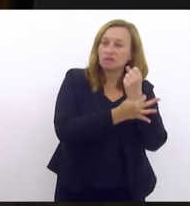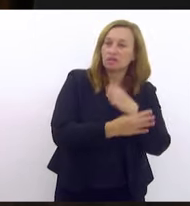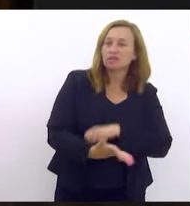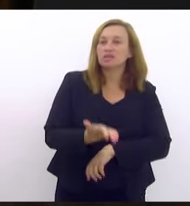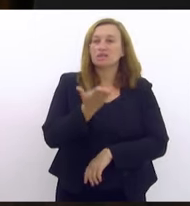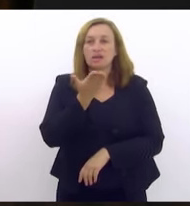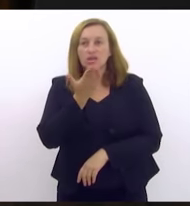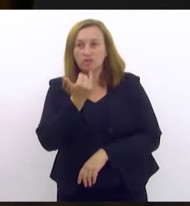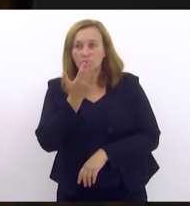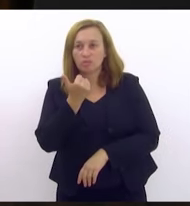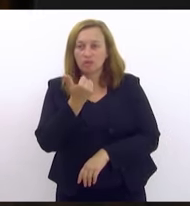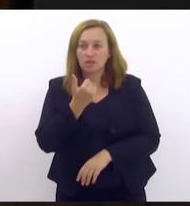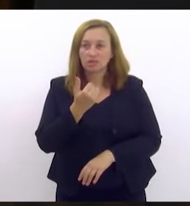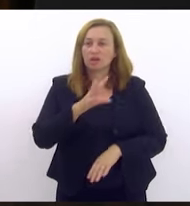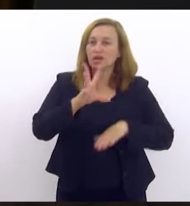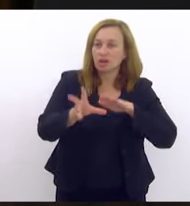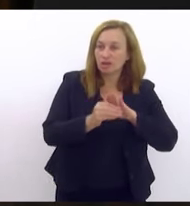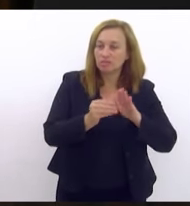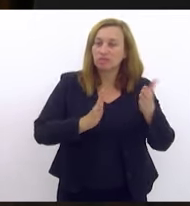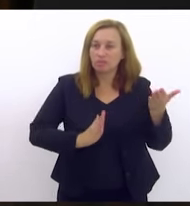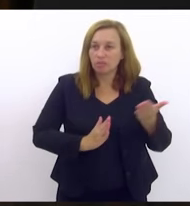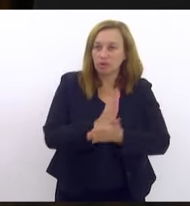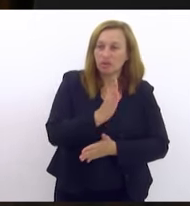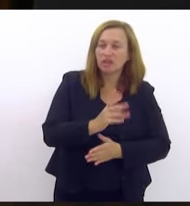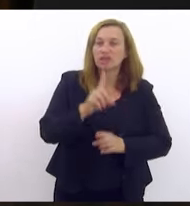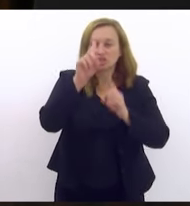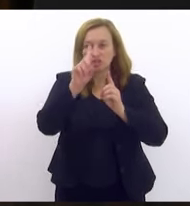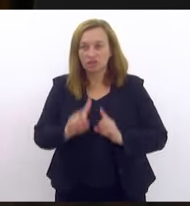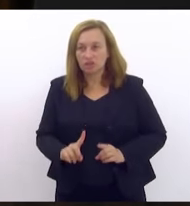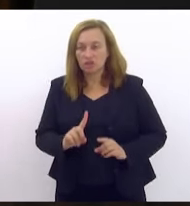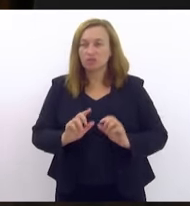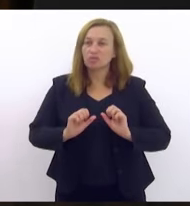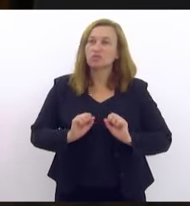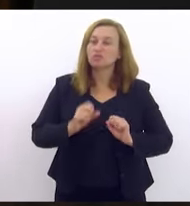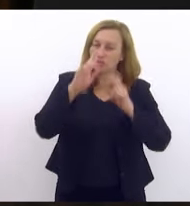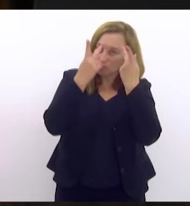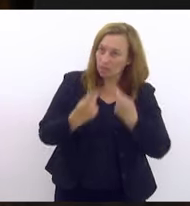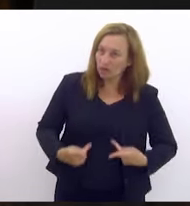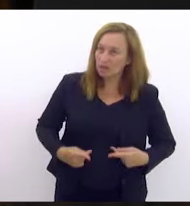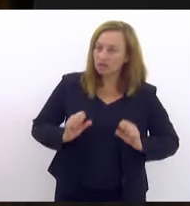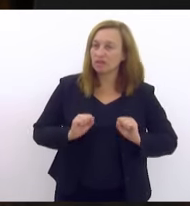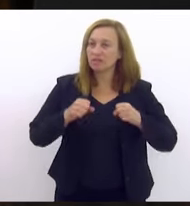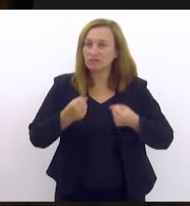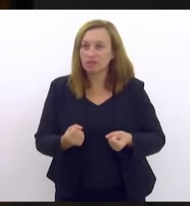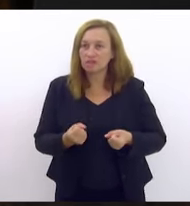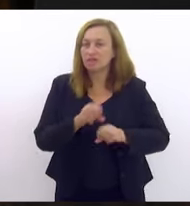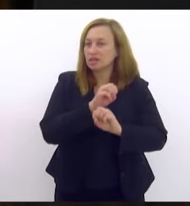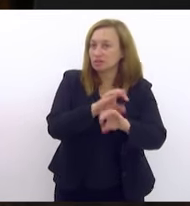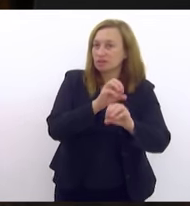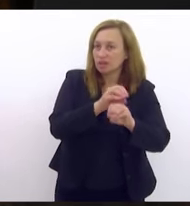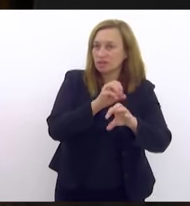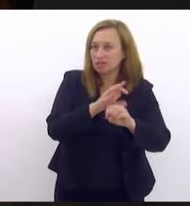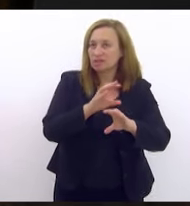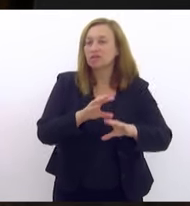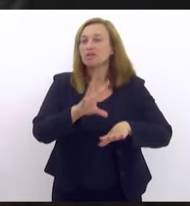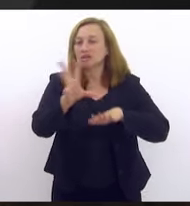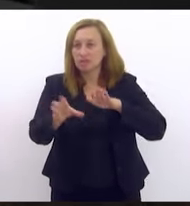com as emendas, de defesa dos direitos humanos e cidadania favorável e de educação favorável com as emendas da